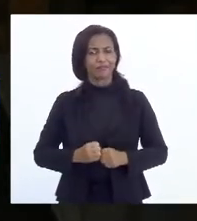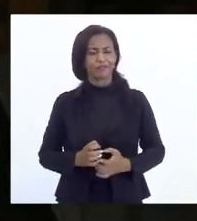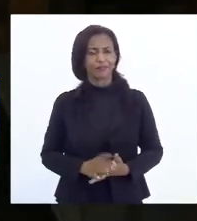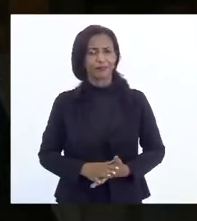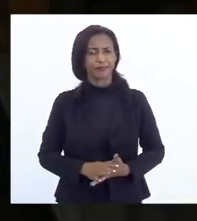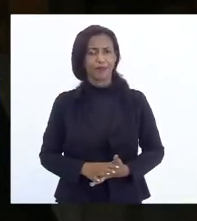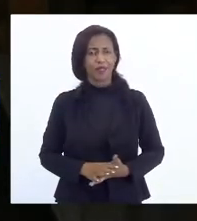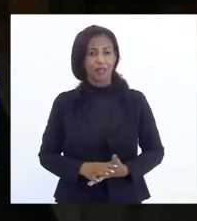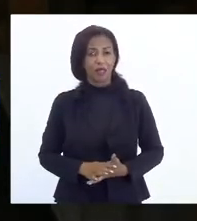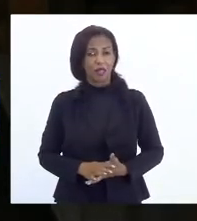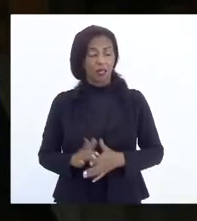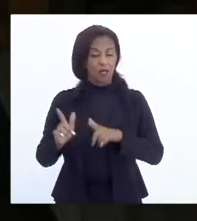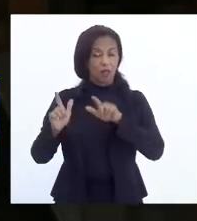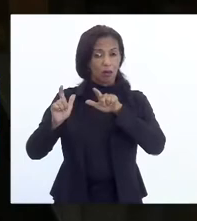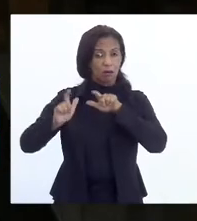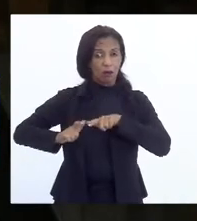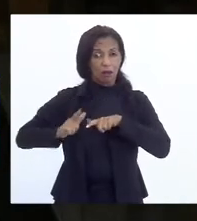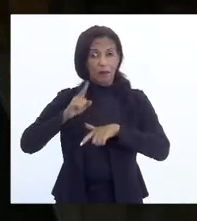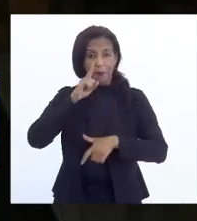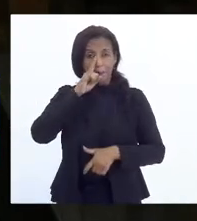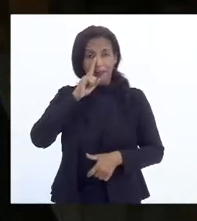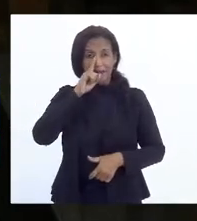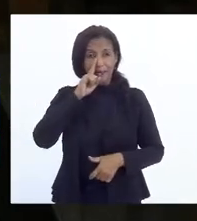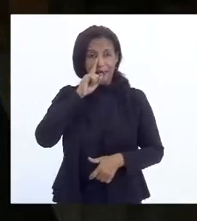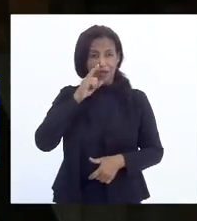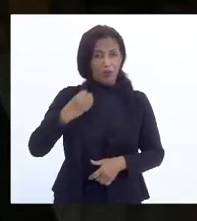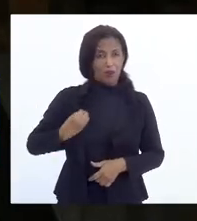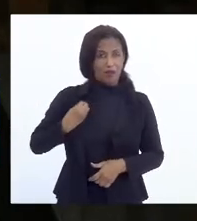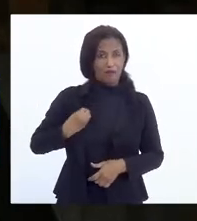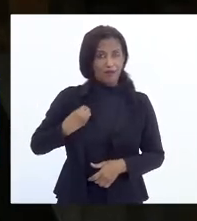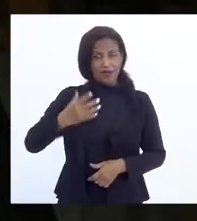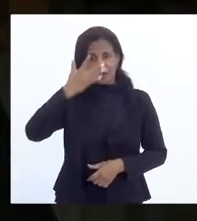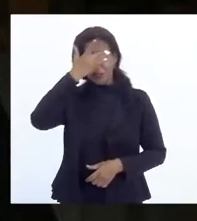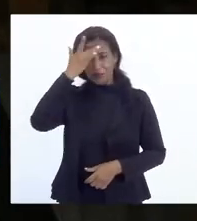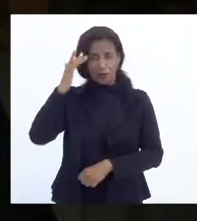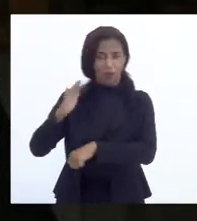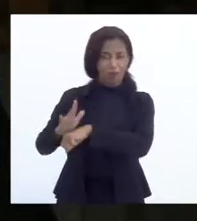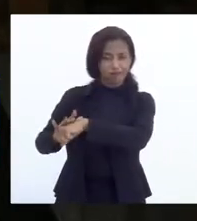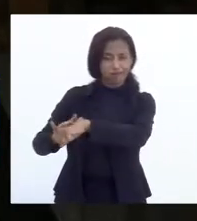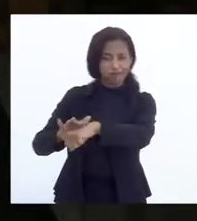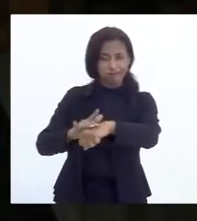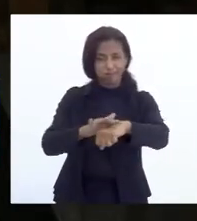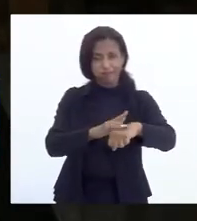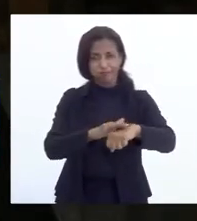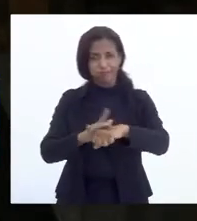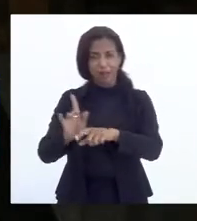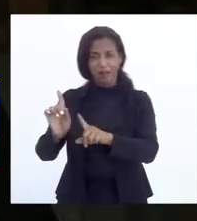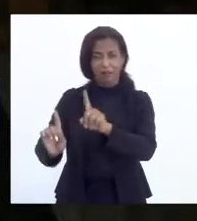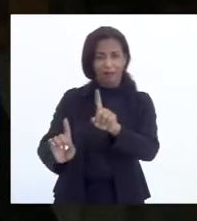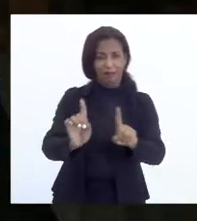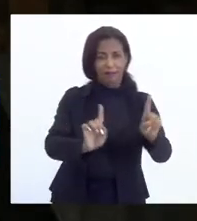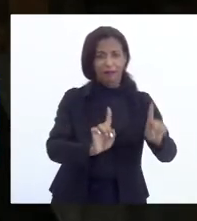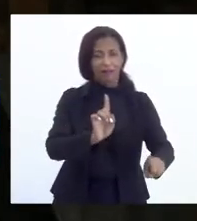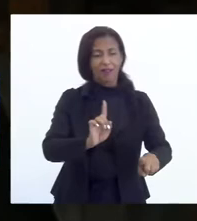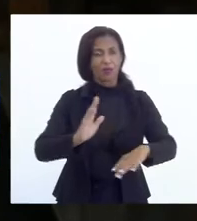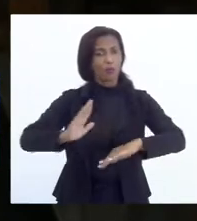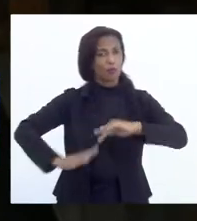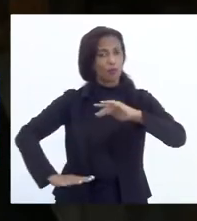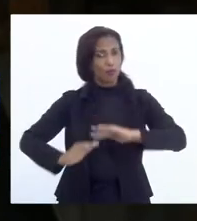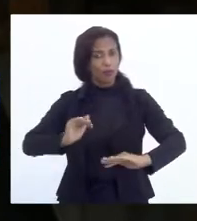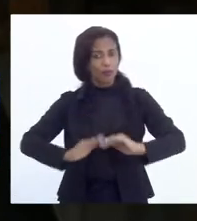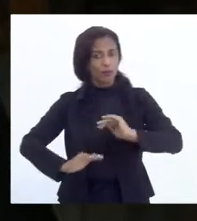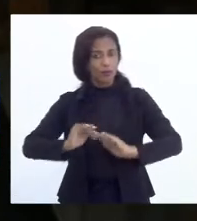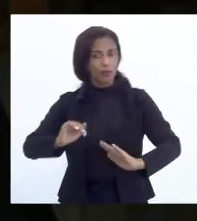e colocando em risco a integridade de pacientes, de profissionais e